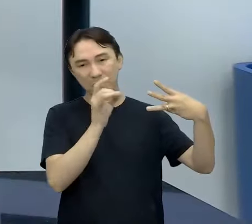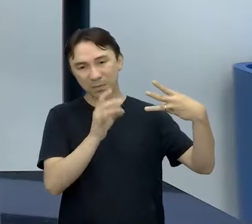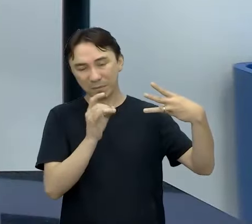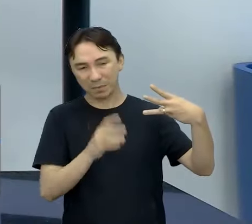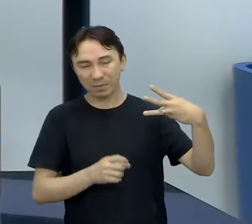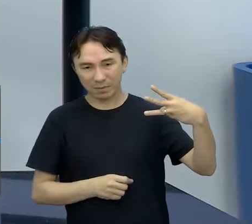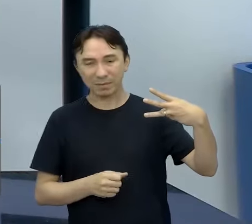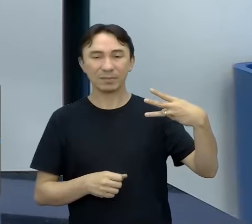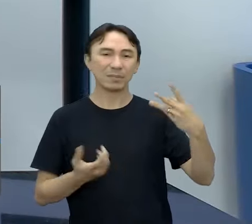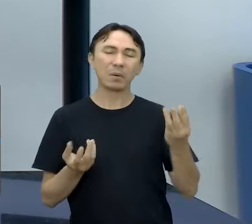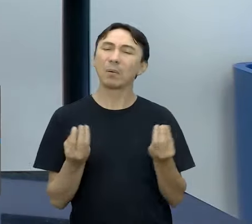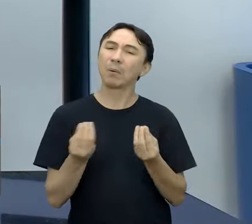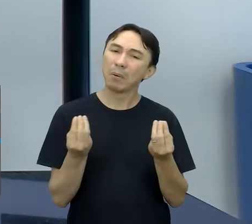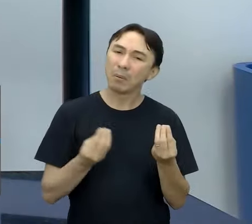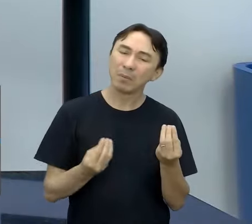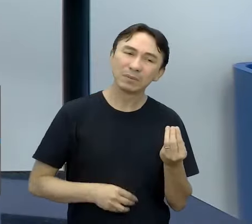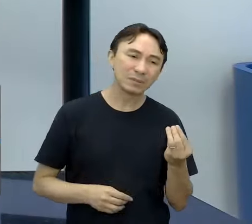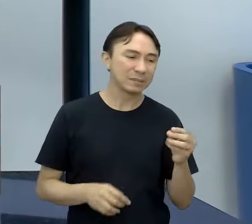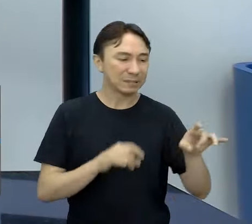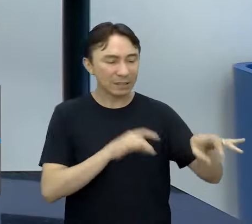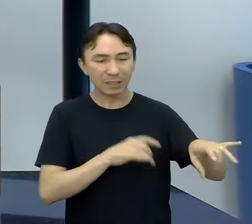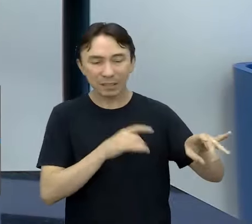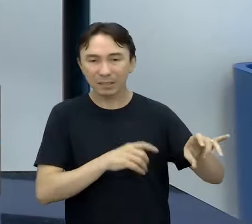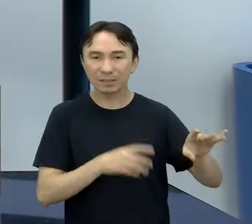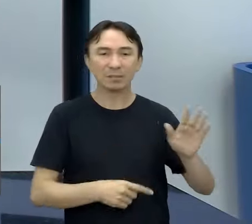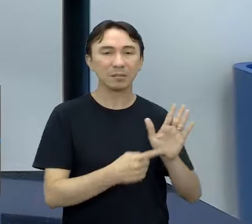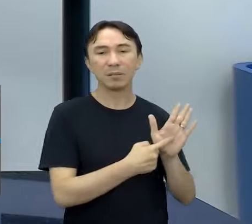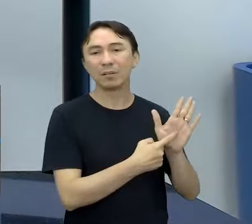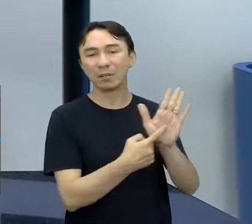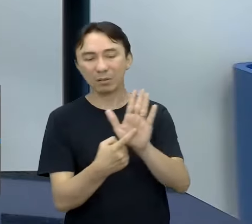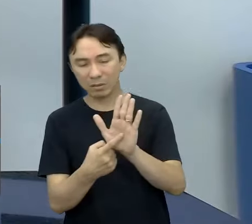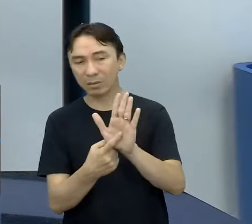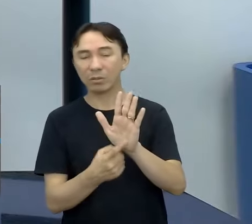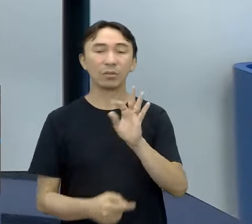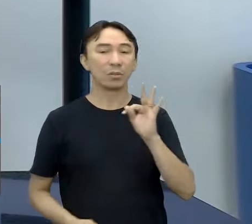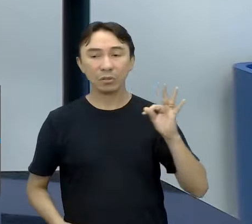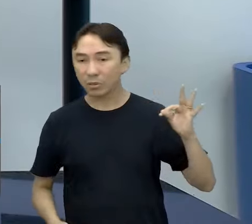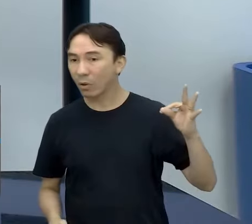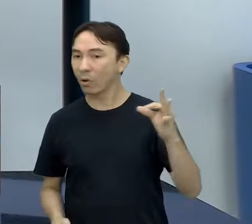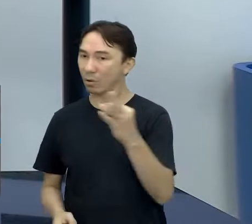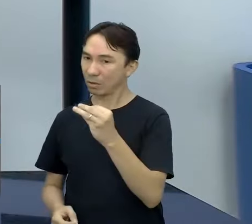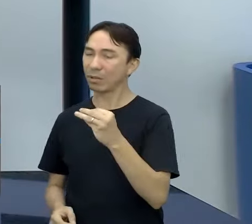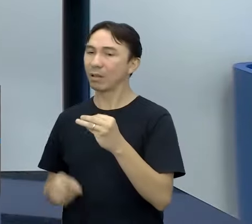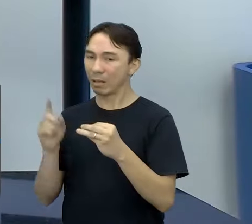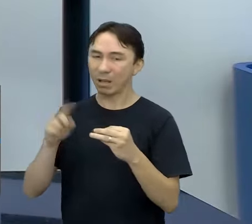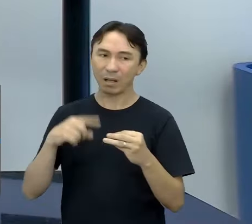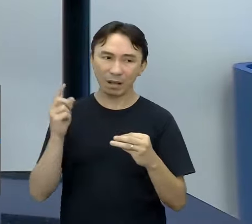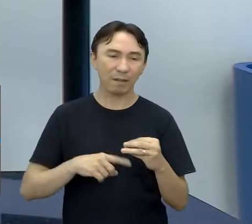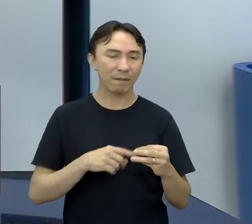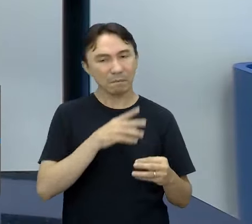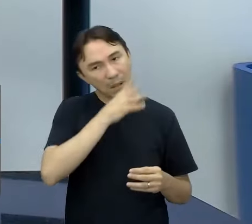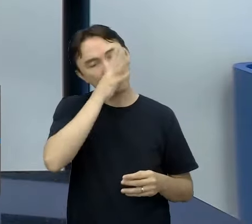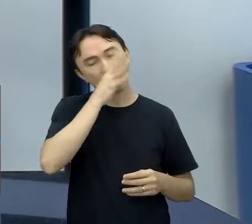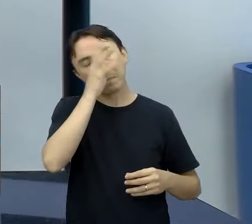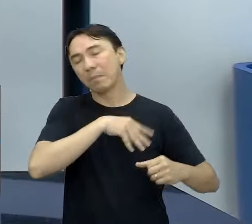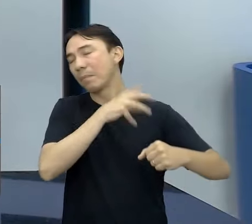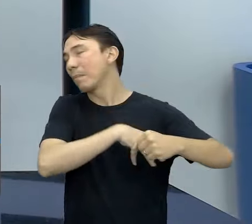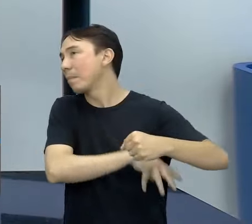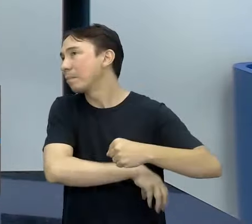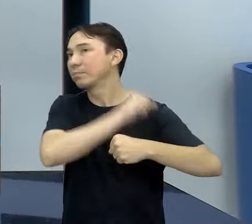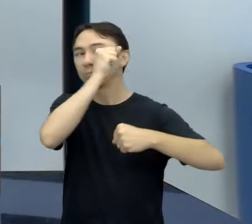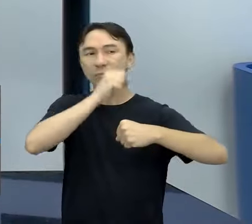funciona e ser técnica de amostragem, sabendo que todas elas têm a ver com aleatório, com sorteio, tá? Você vai sortear as pessoas